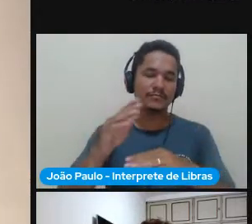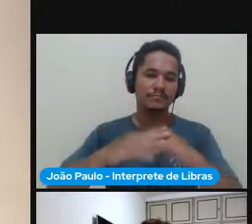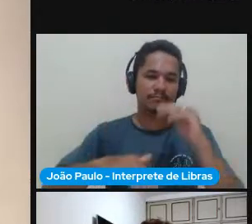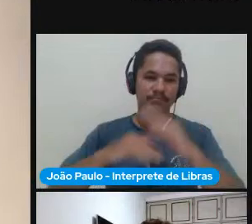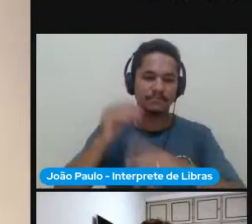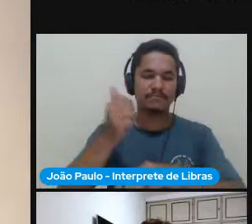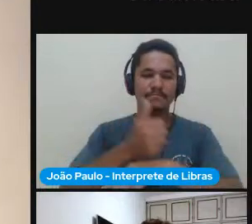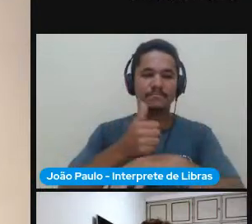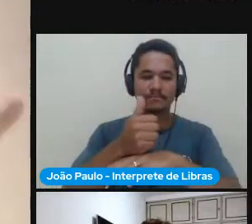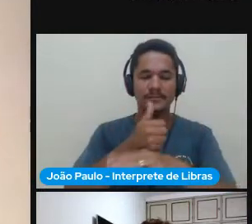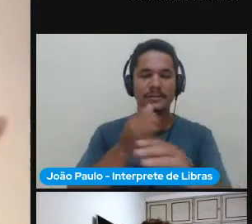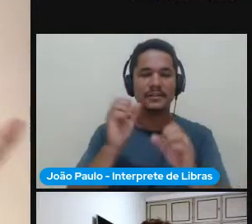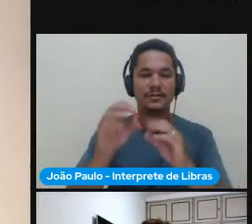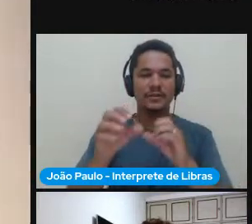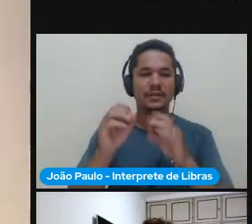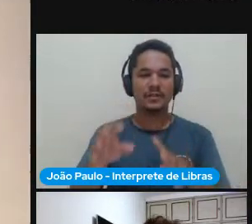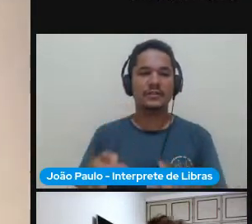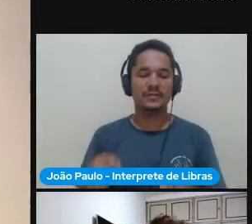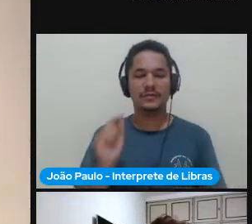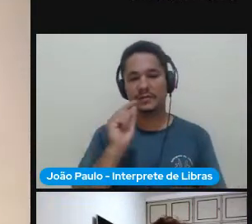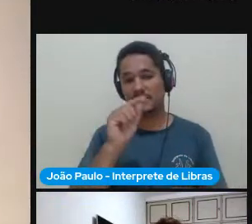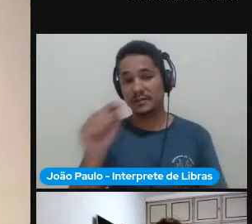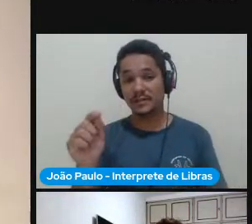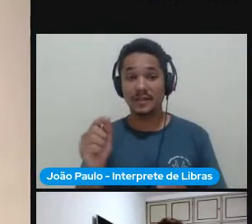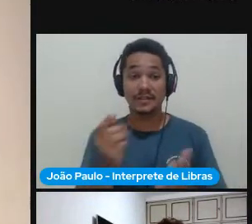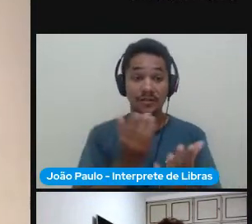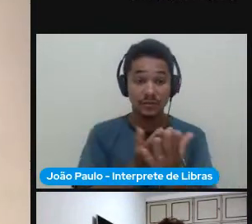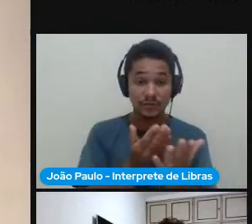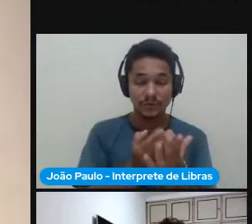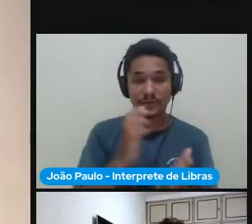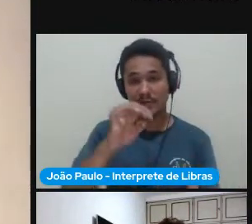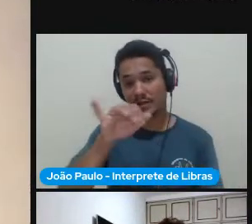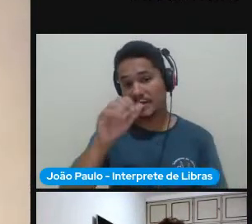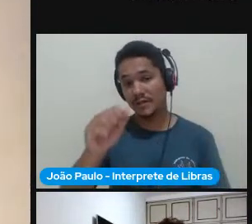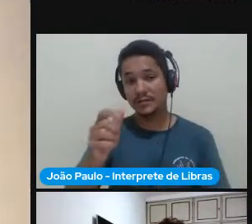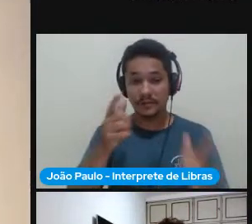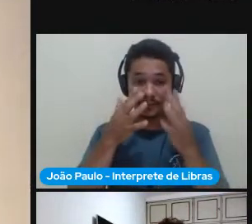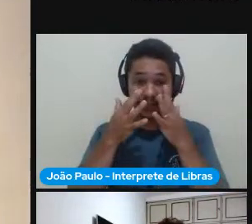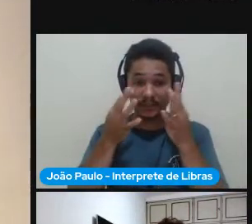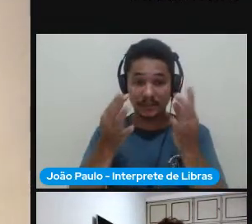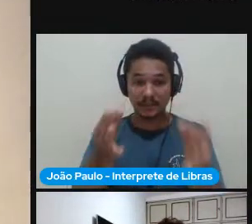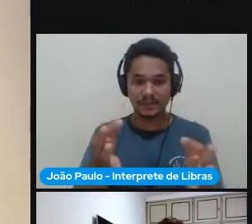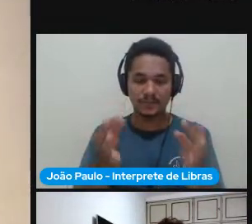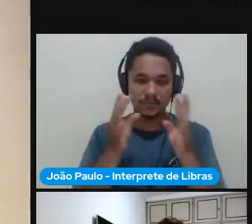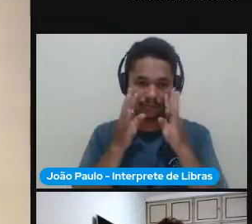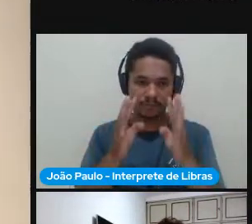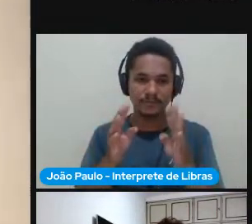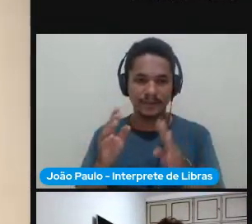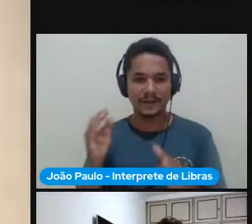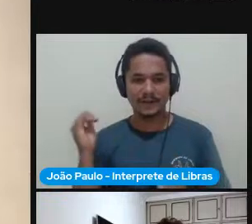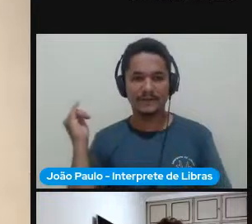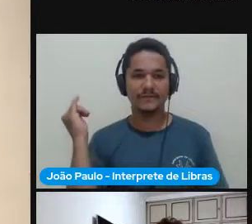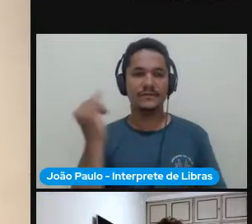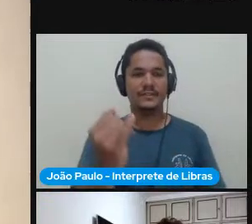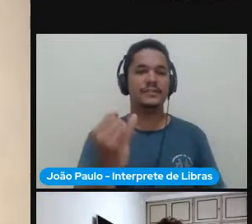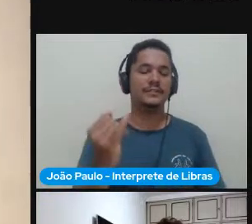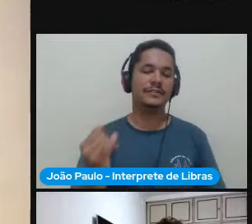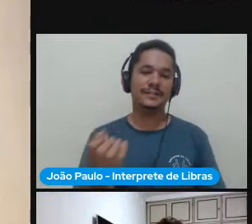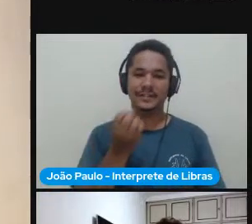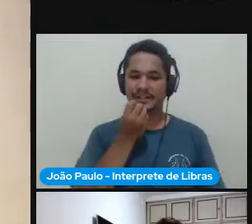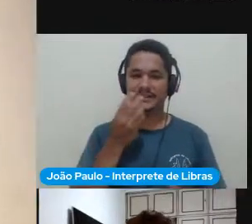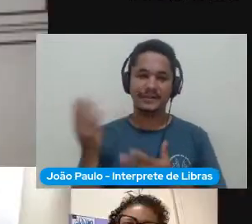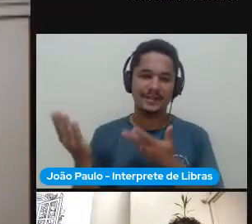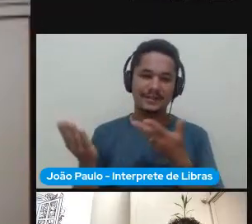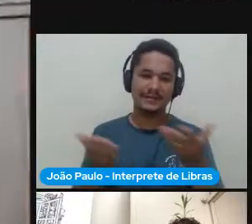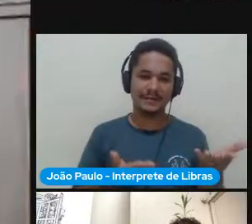Então, estudantes da EJA aí agora, todo mundo presta bastante atenção que a Valentina veio dar um recado. Bem-vinda, Valentina. Boa